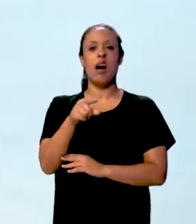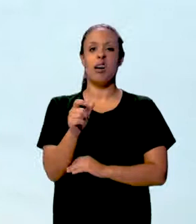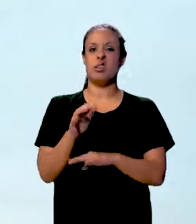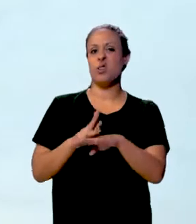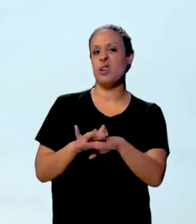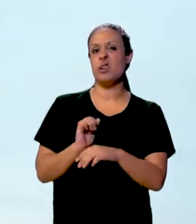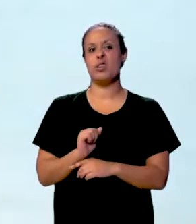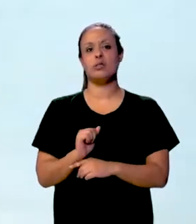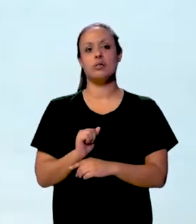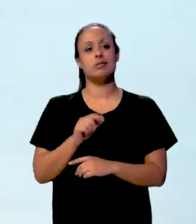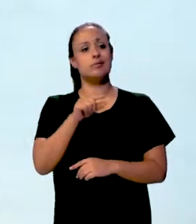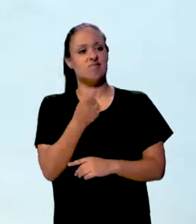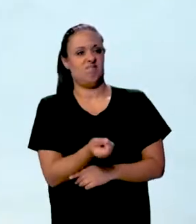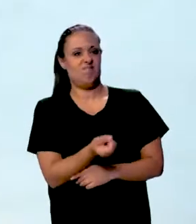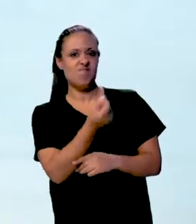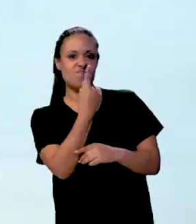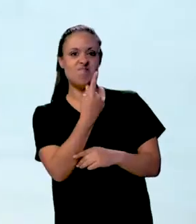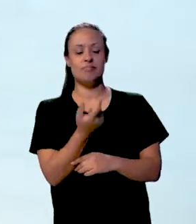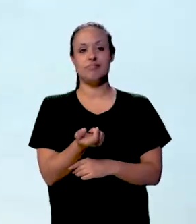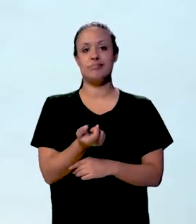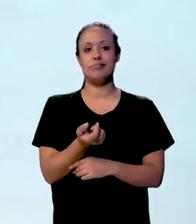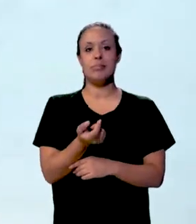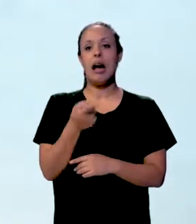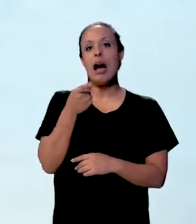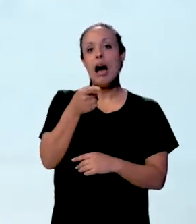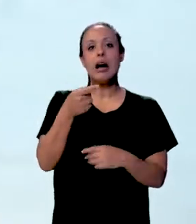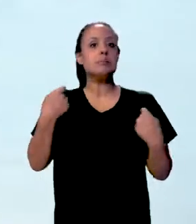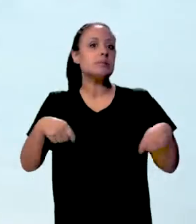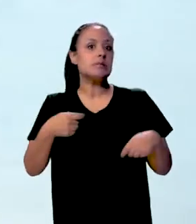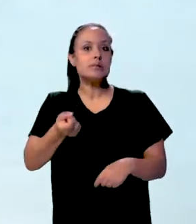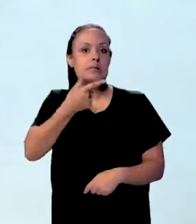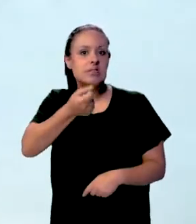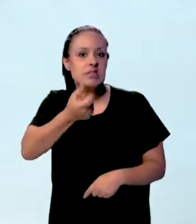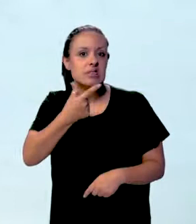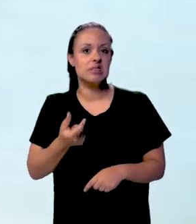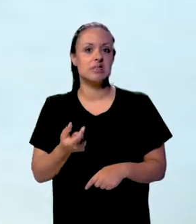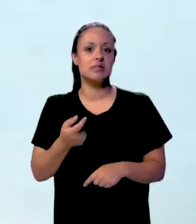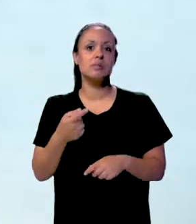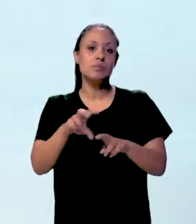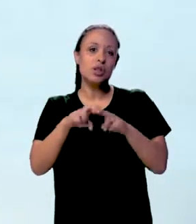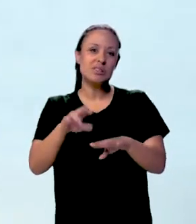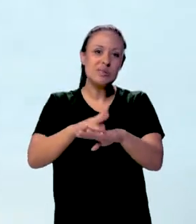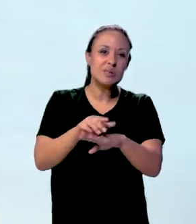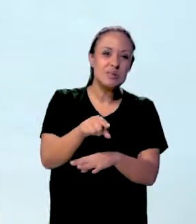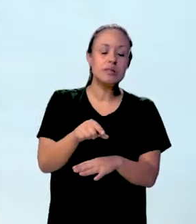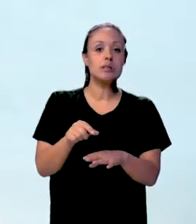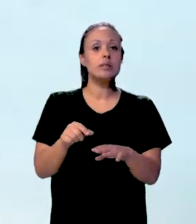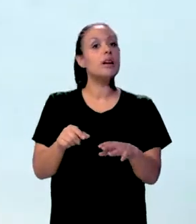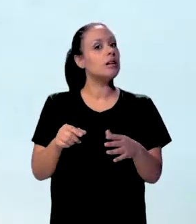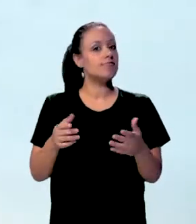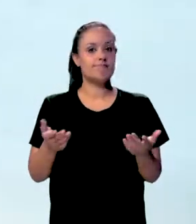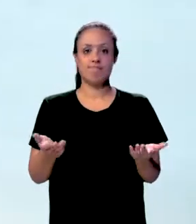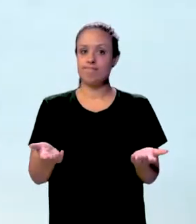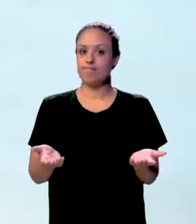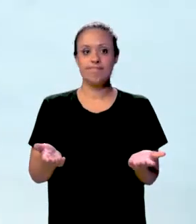como doentes, como aberração, como algo da ordem que deve ser